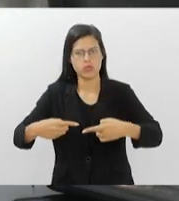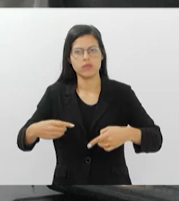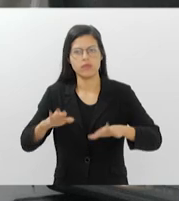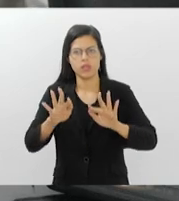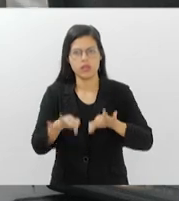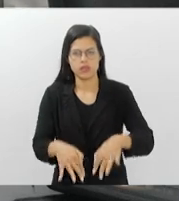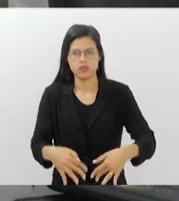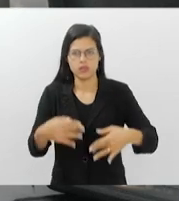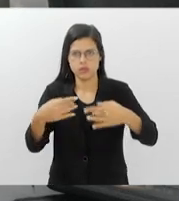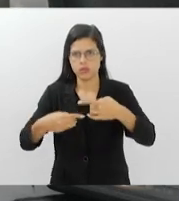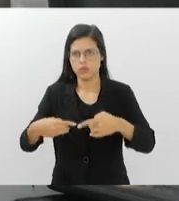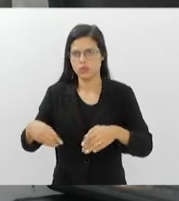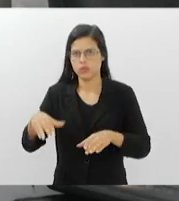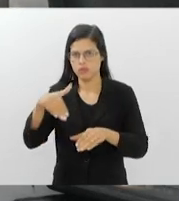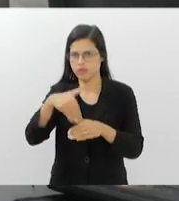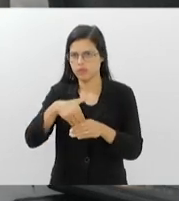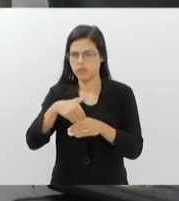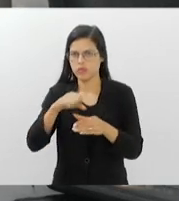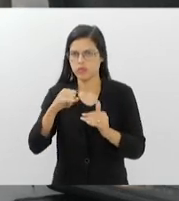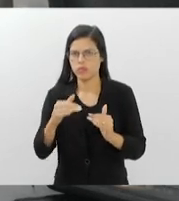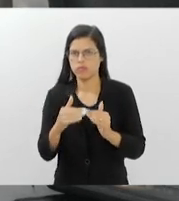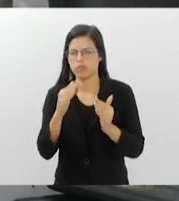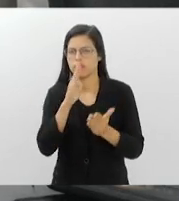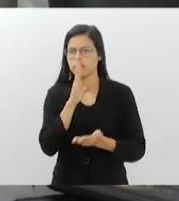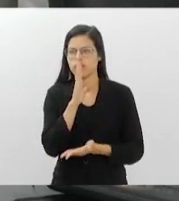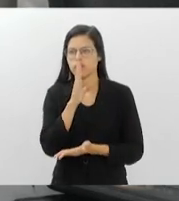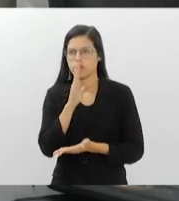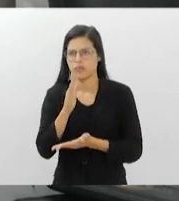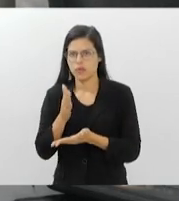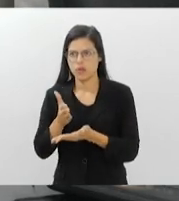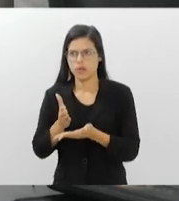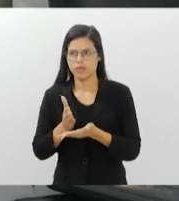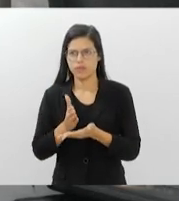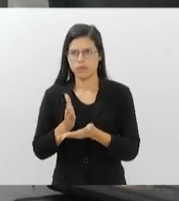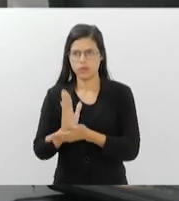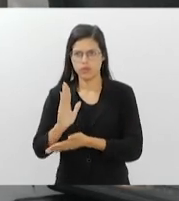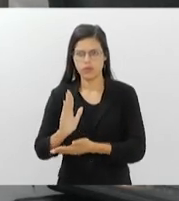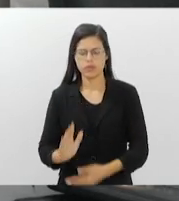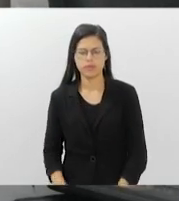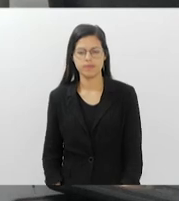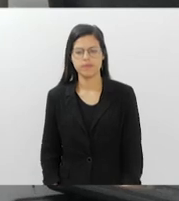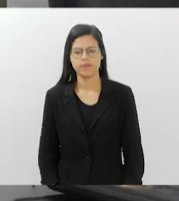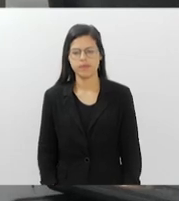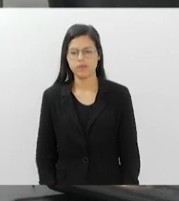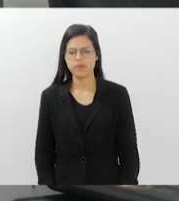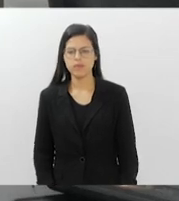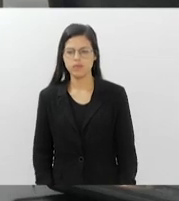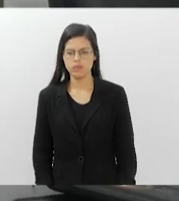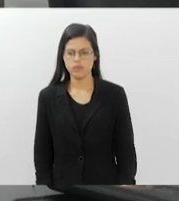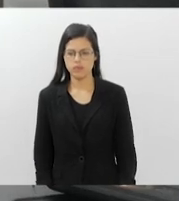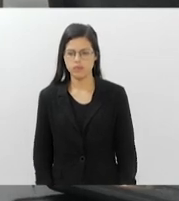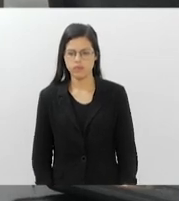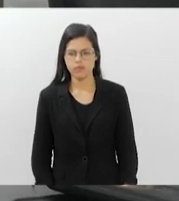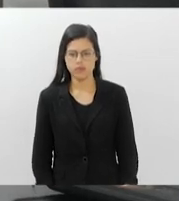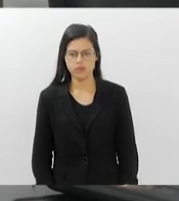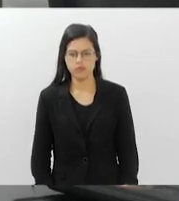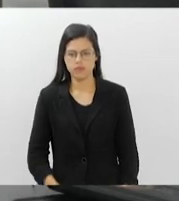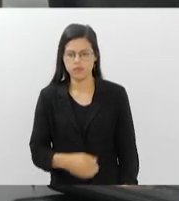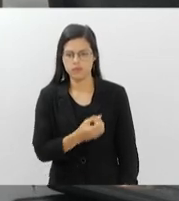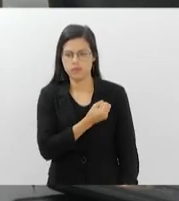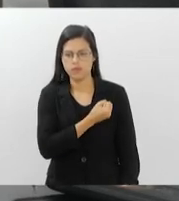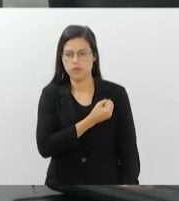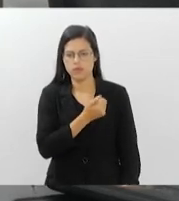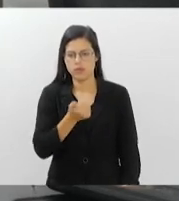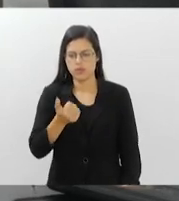discussão em votação senhores que aprovam permaneçam Como estão aprovado o item